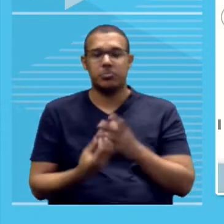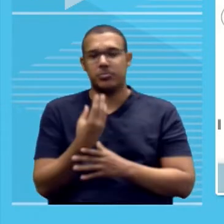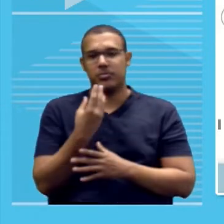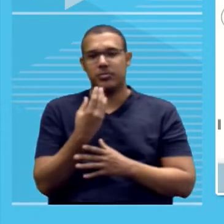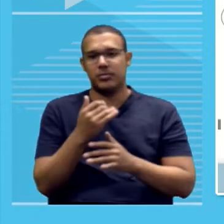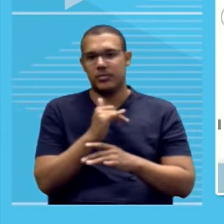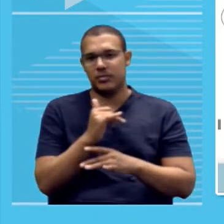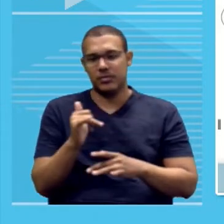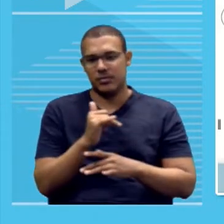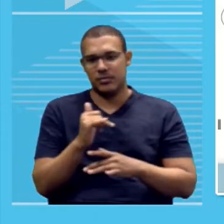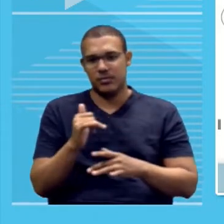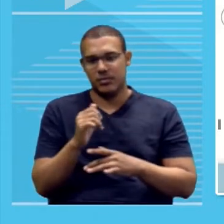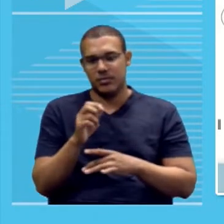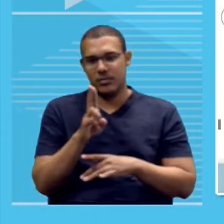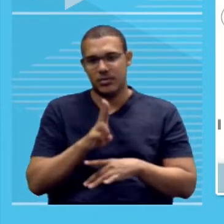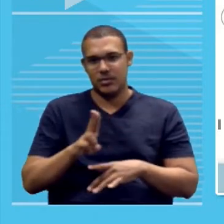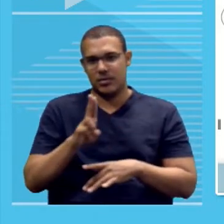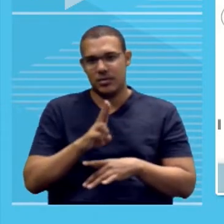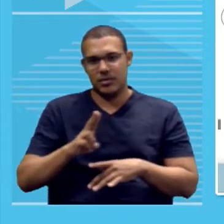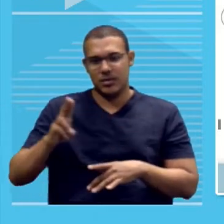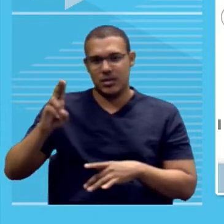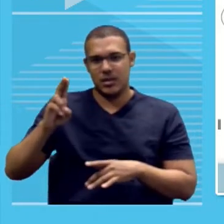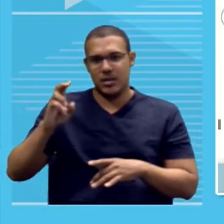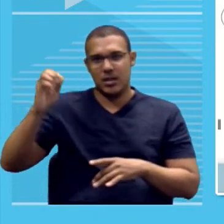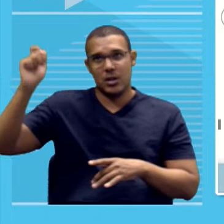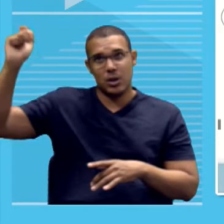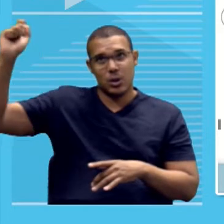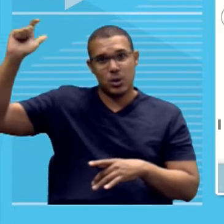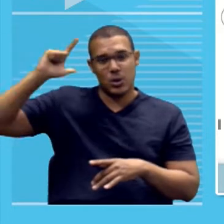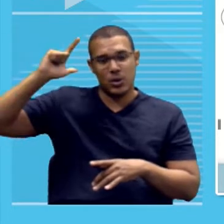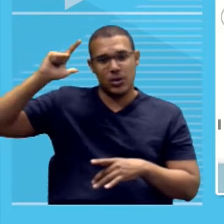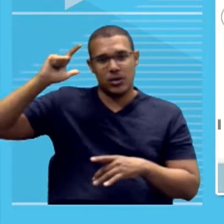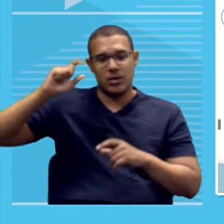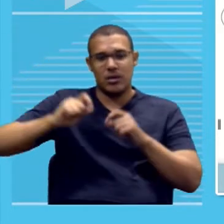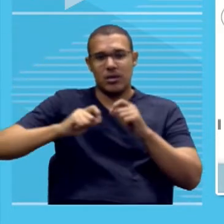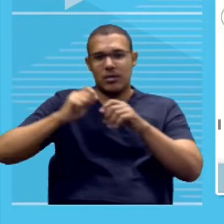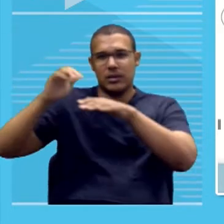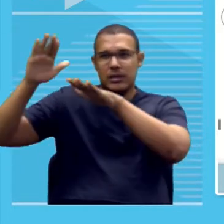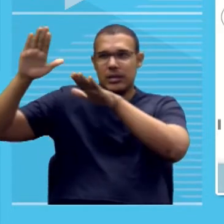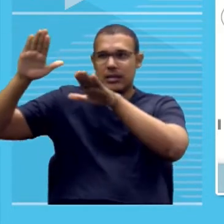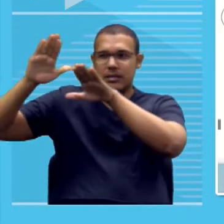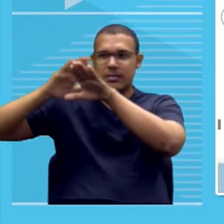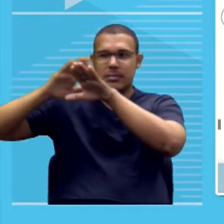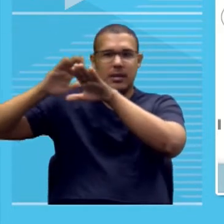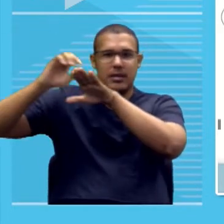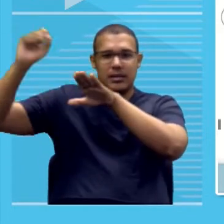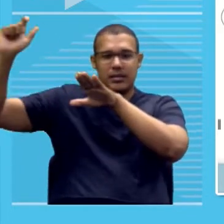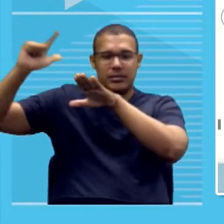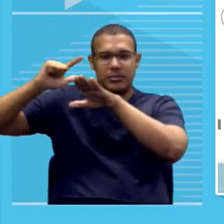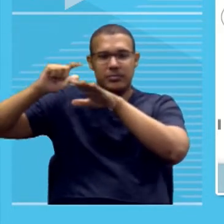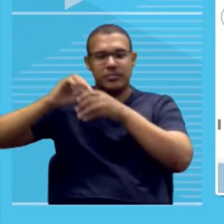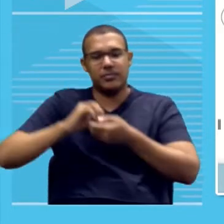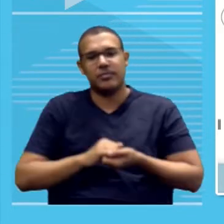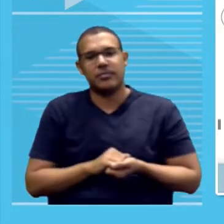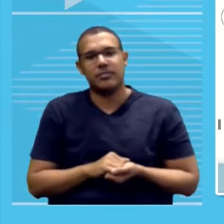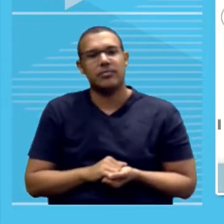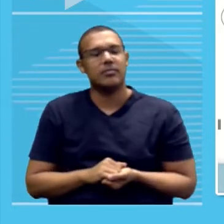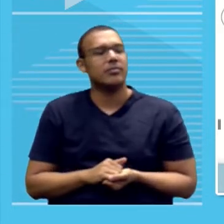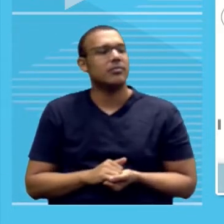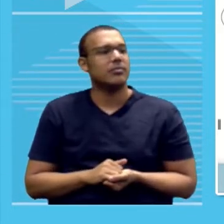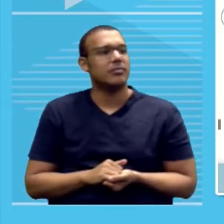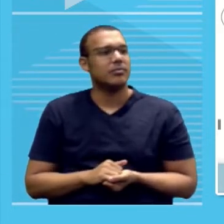de energia elétrica através, por exemplo, da luz solar. É o que acontece lá nas placas solares. Bom, então, você tem